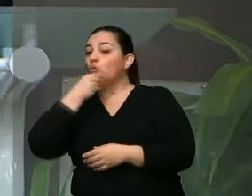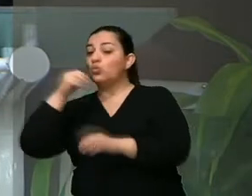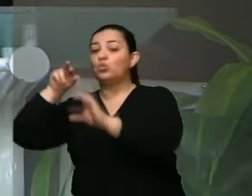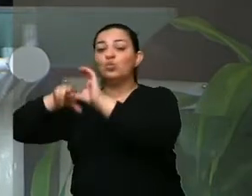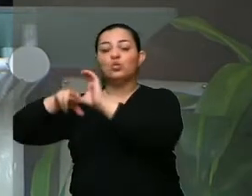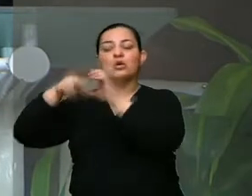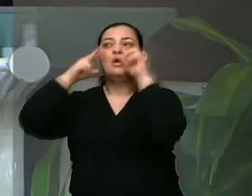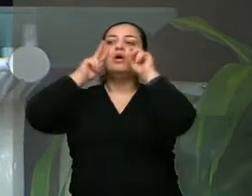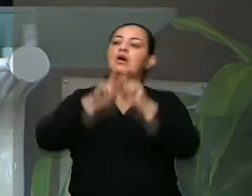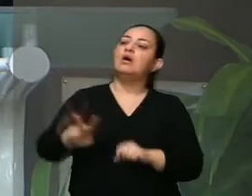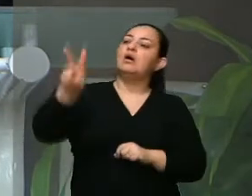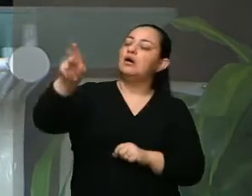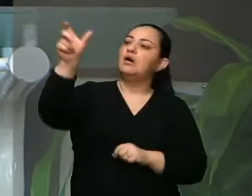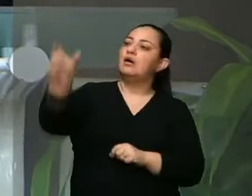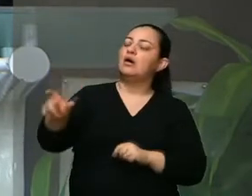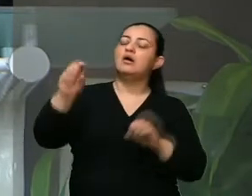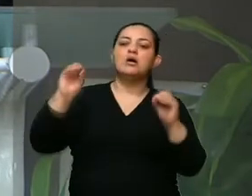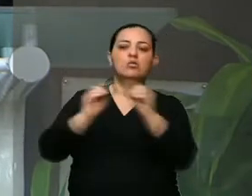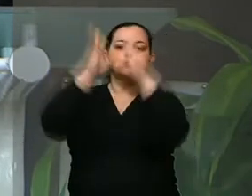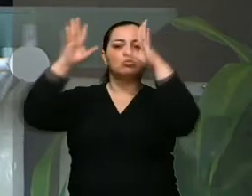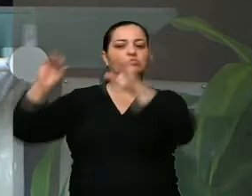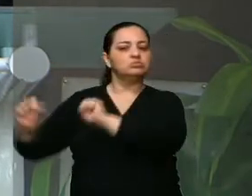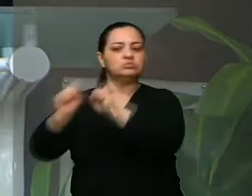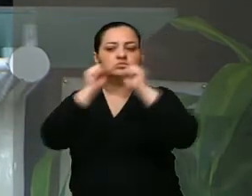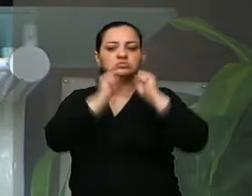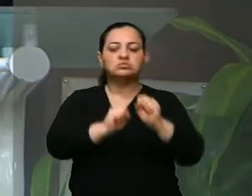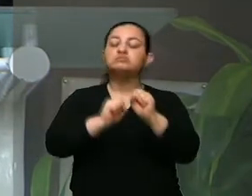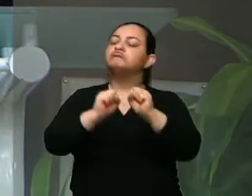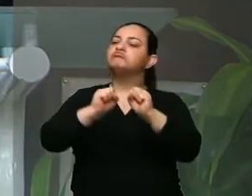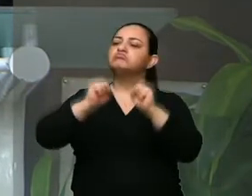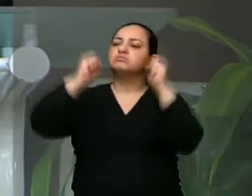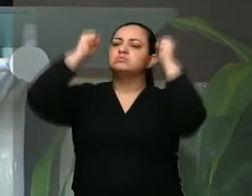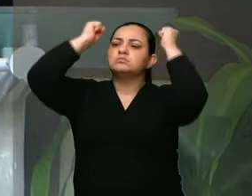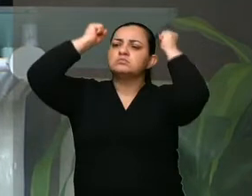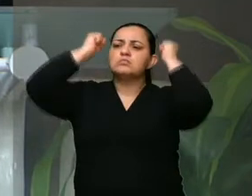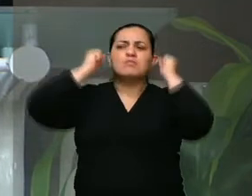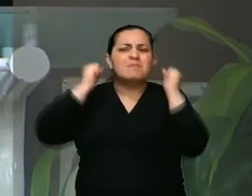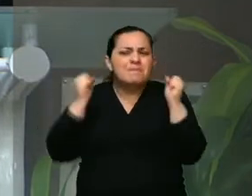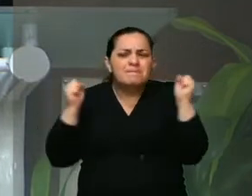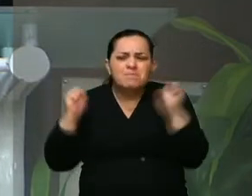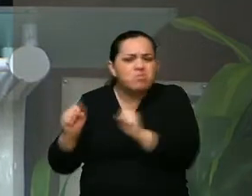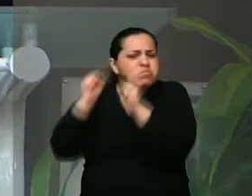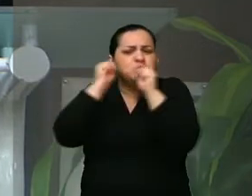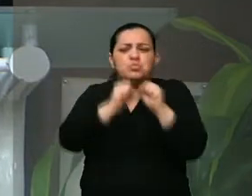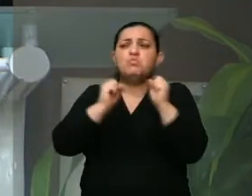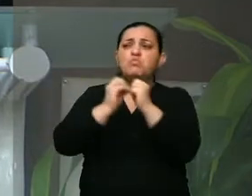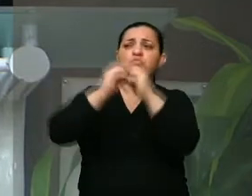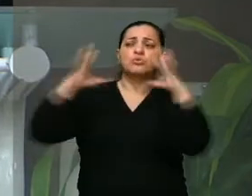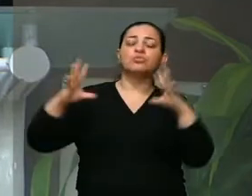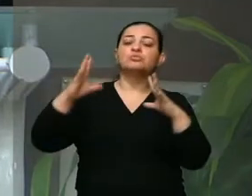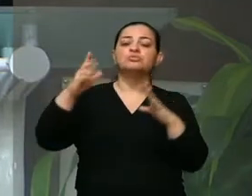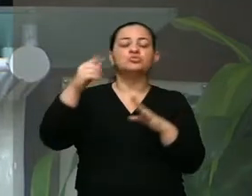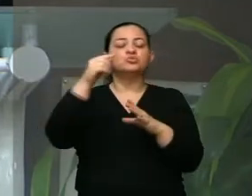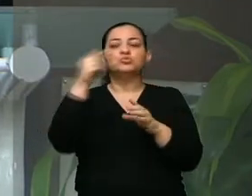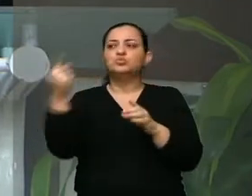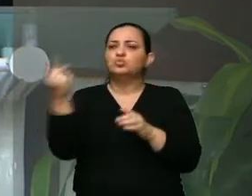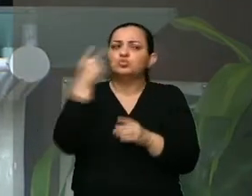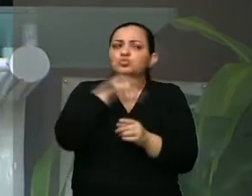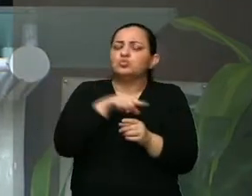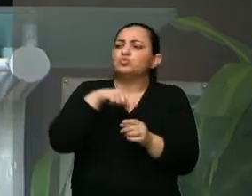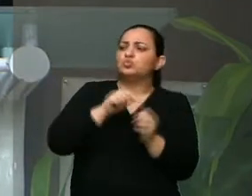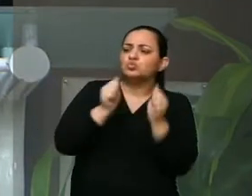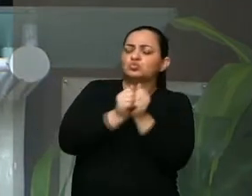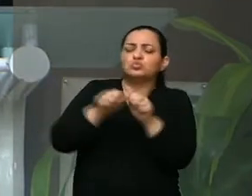você operando um poder sobrenatural e o irmão que congregou contigo